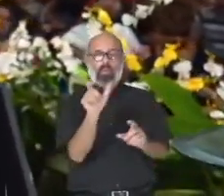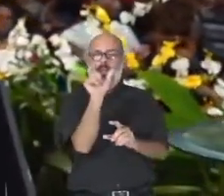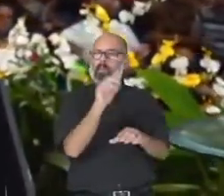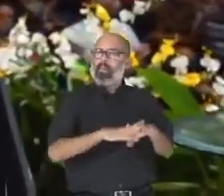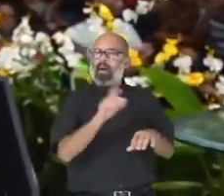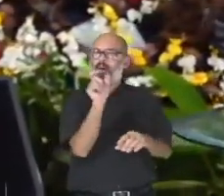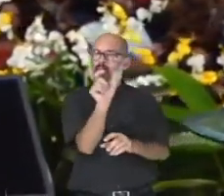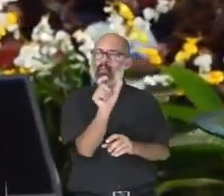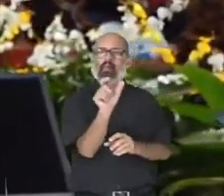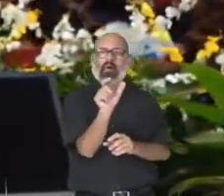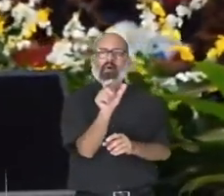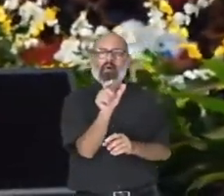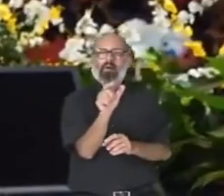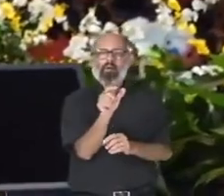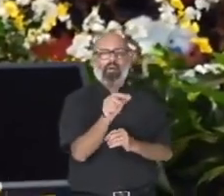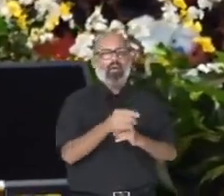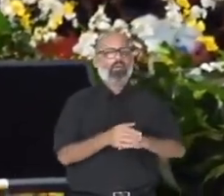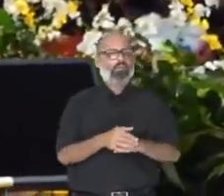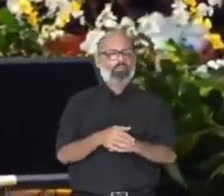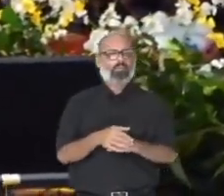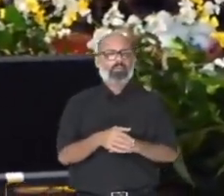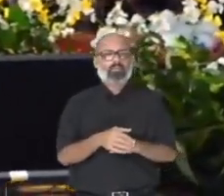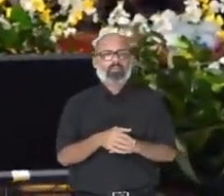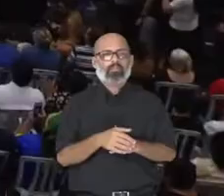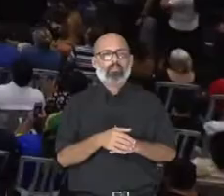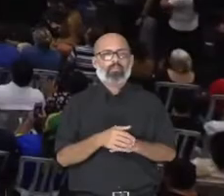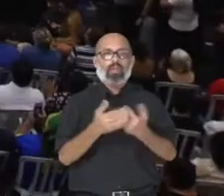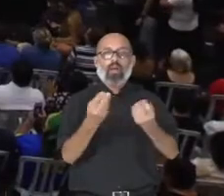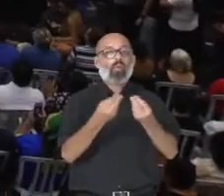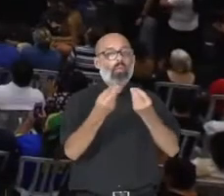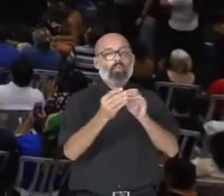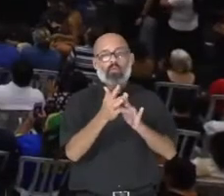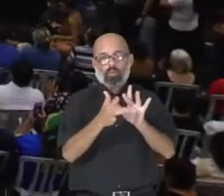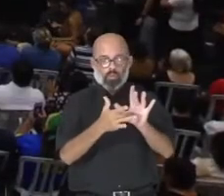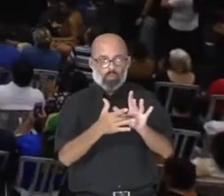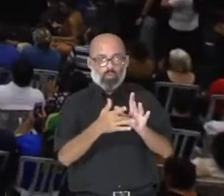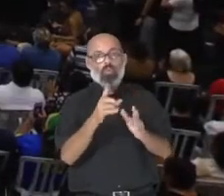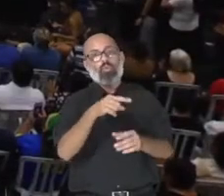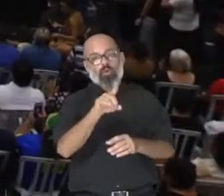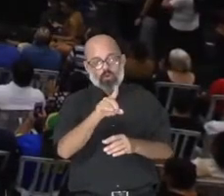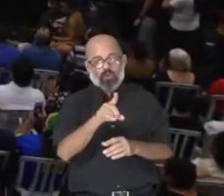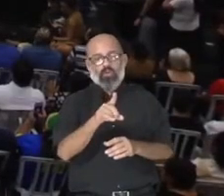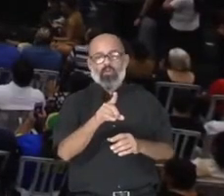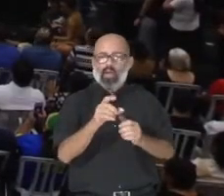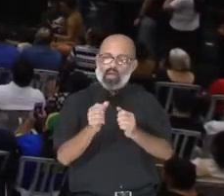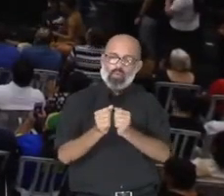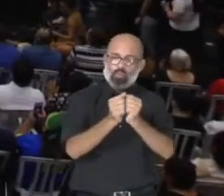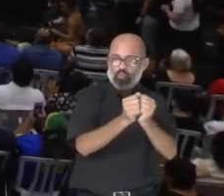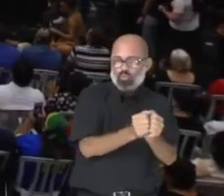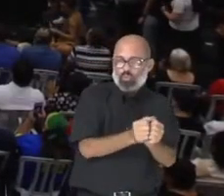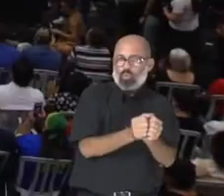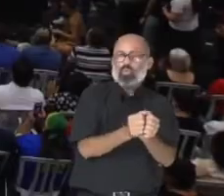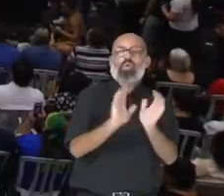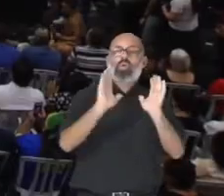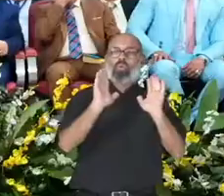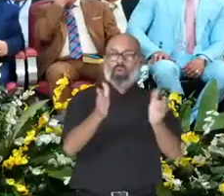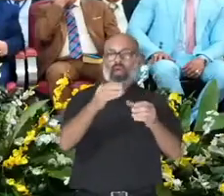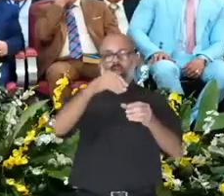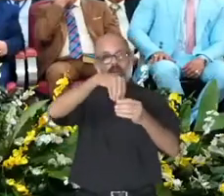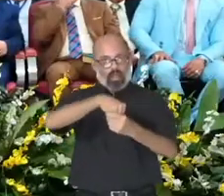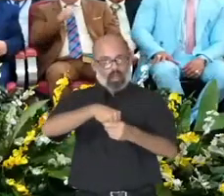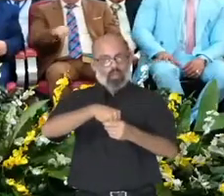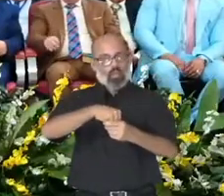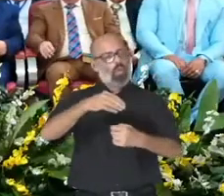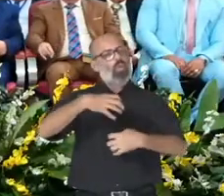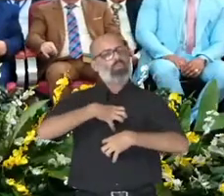é suficiente, Ismael. É como Jesus está dizendo: vocês já tiveram ele do lado de vocês, ele já está dentro de